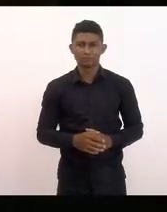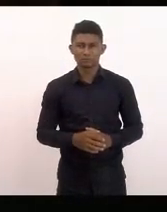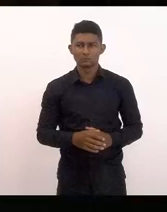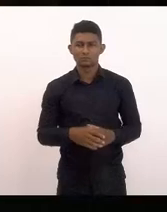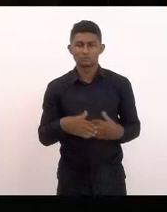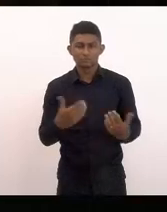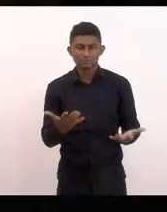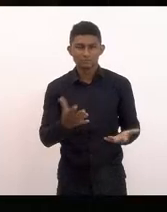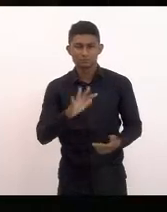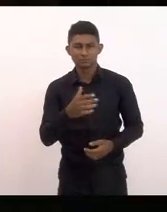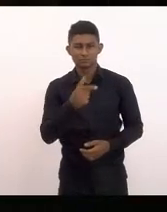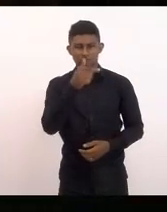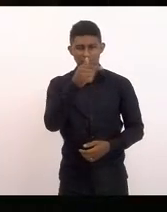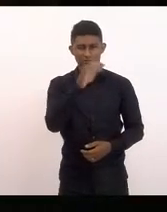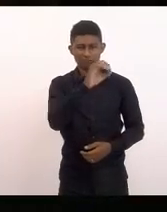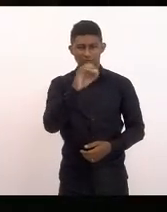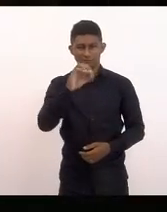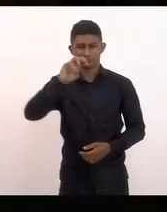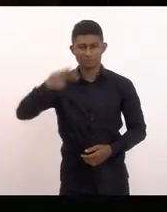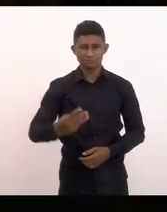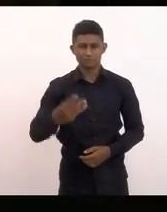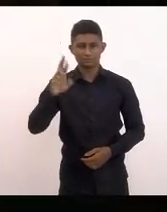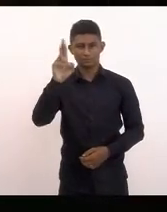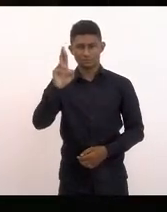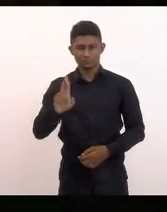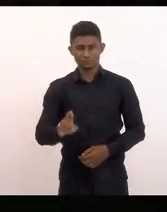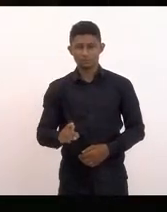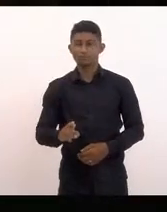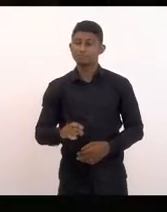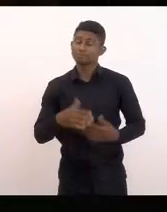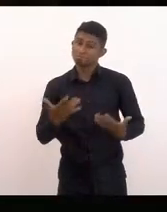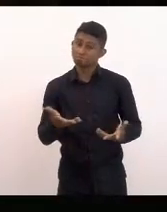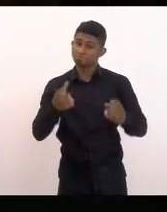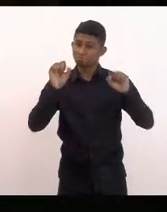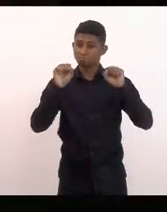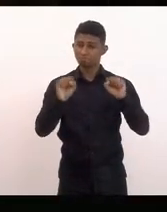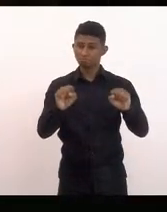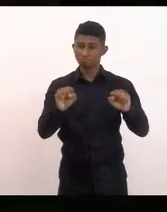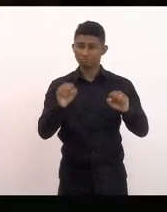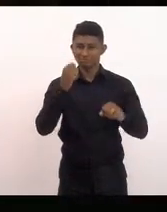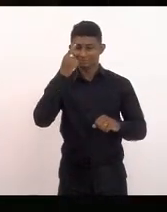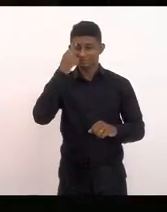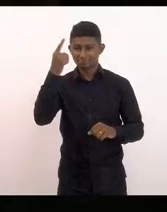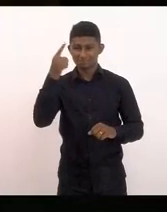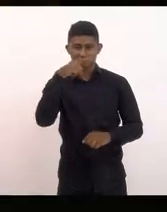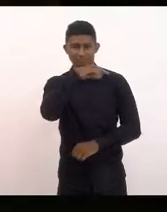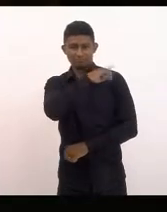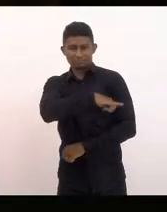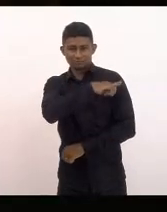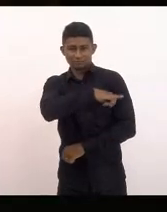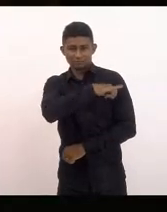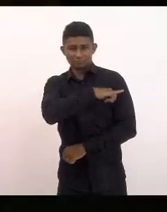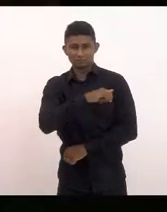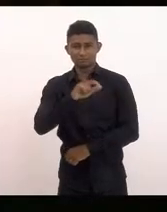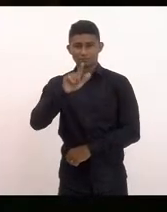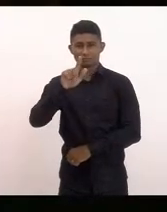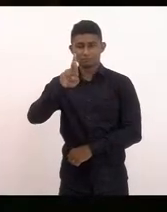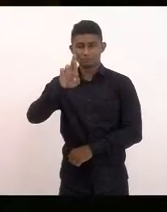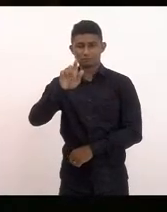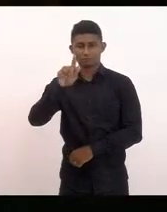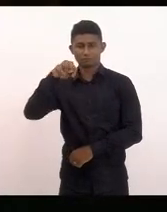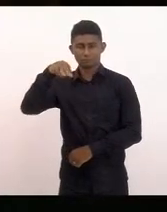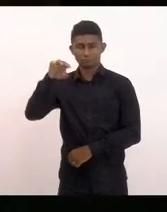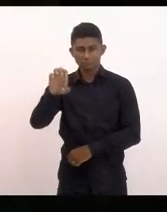quase 700 bilhões de reais, o que ocasionaria a possível não entrada do Rio de Janeiro no regime de recuperação